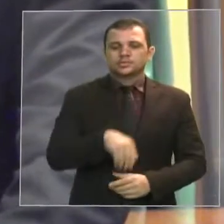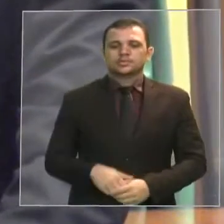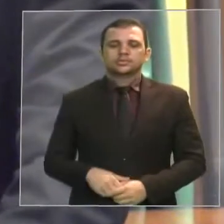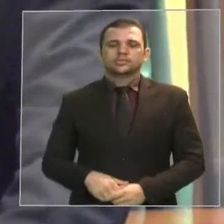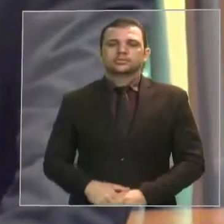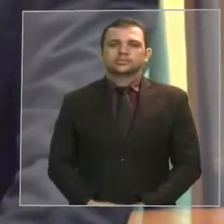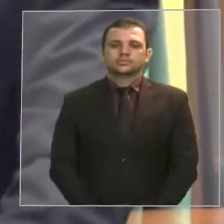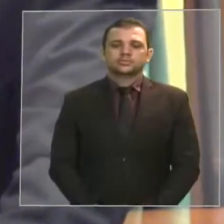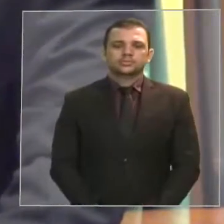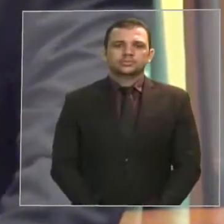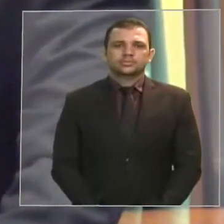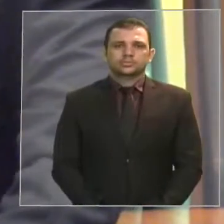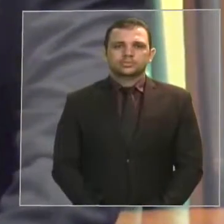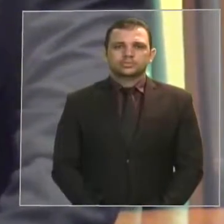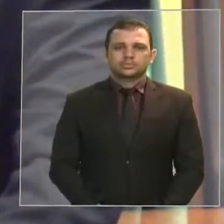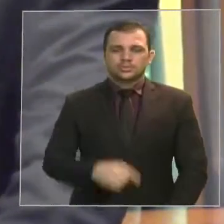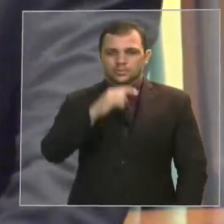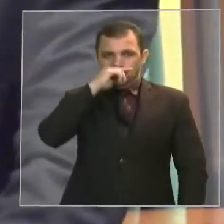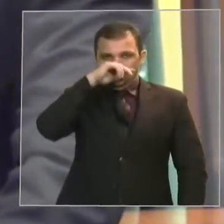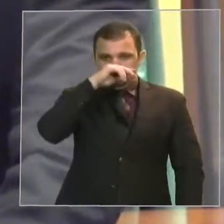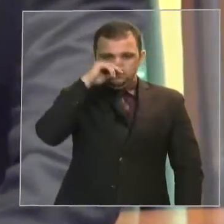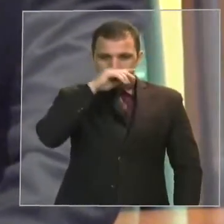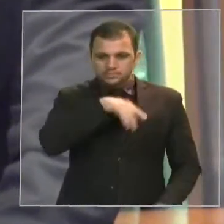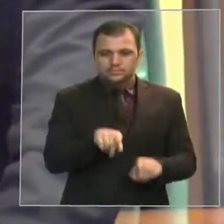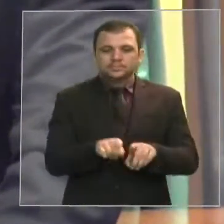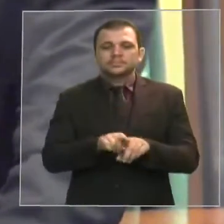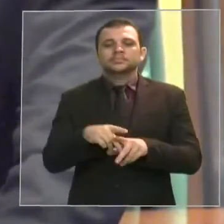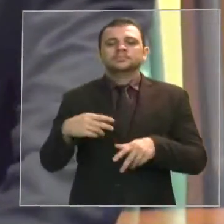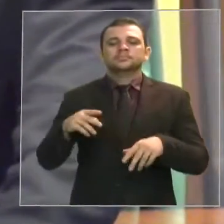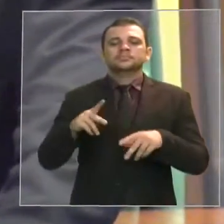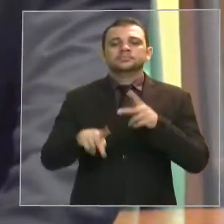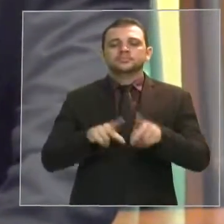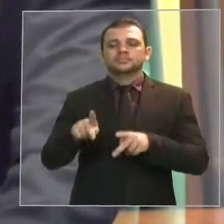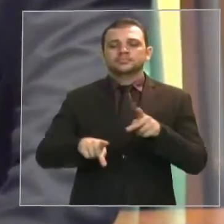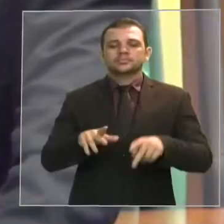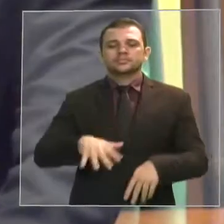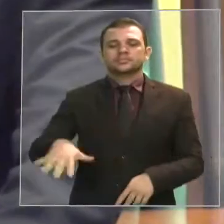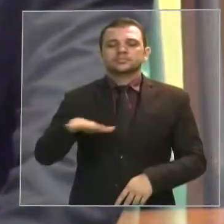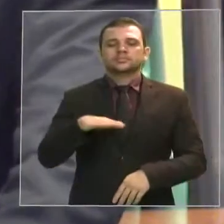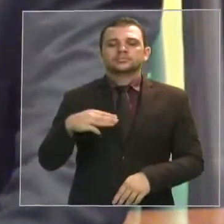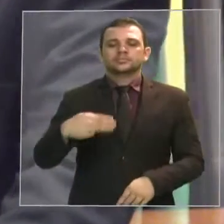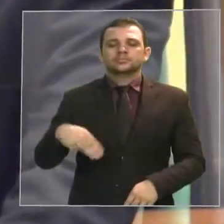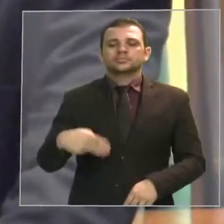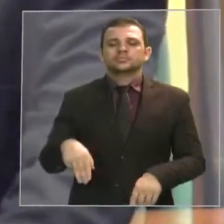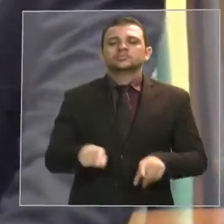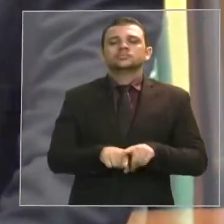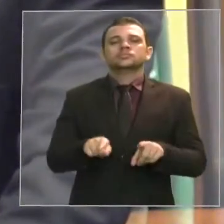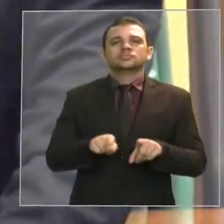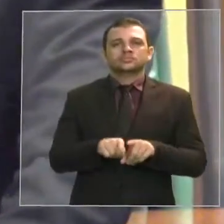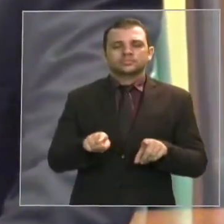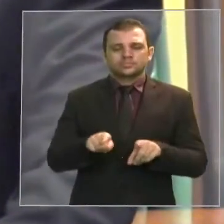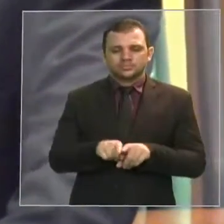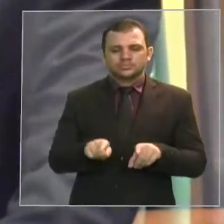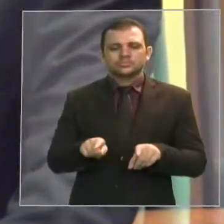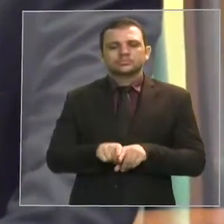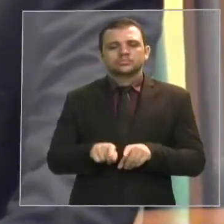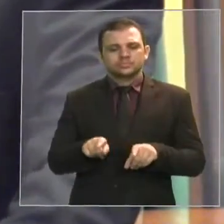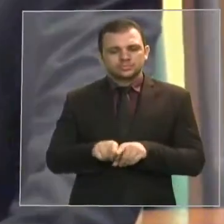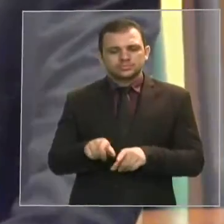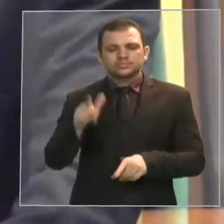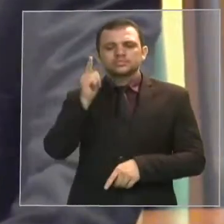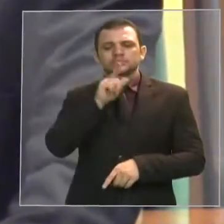ea população maranhense é grandemente beneficiada por essa